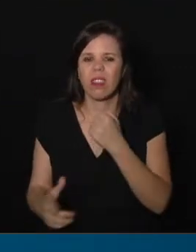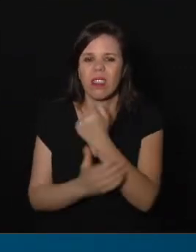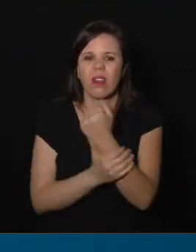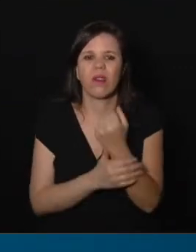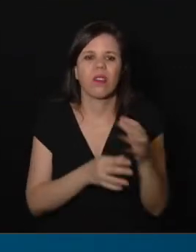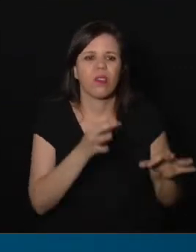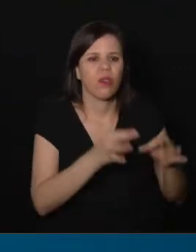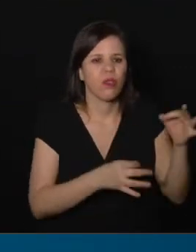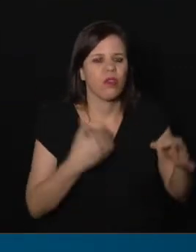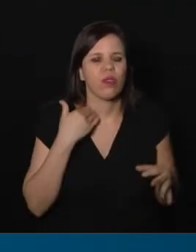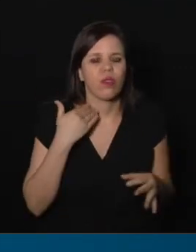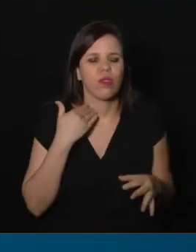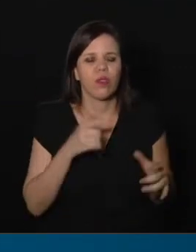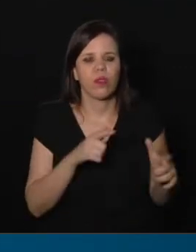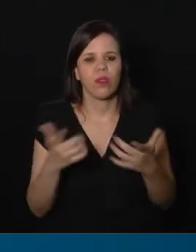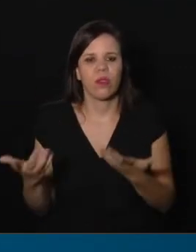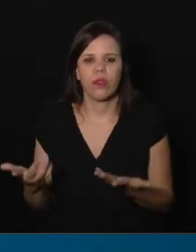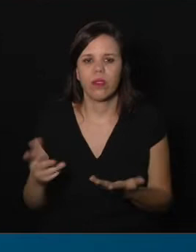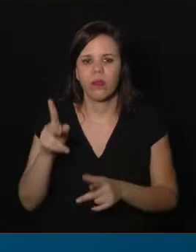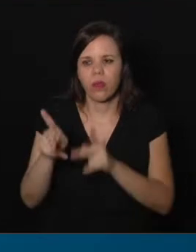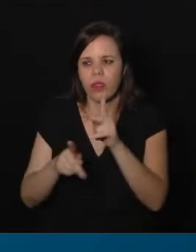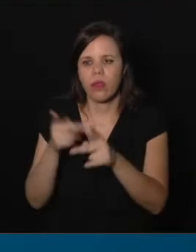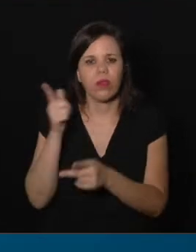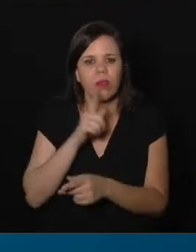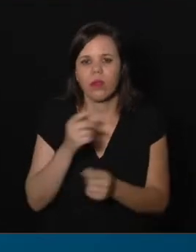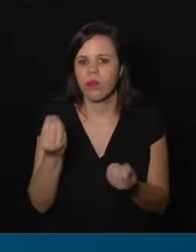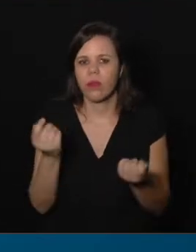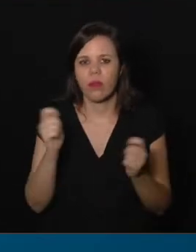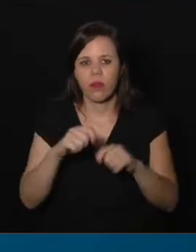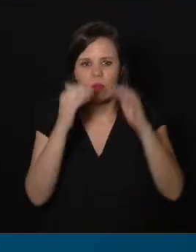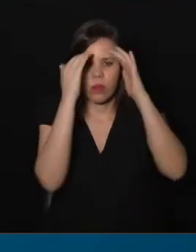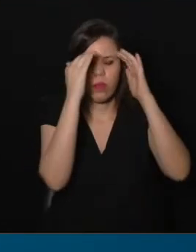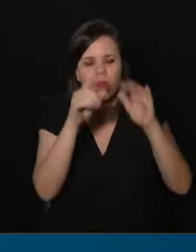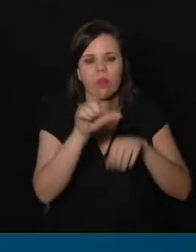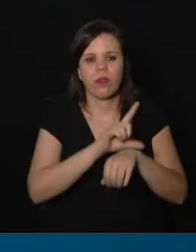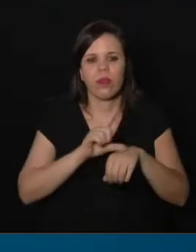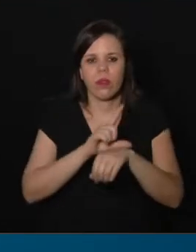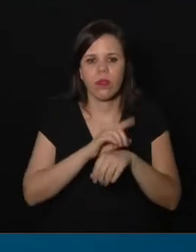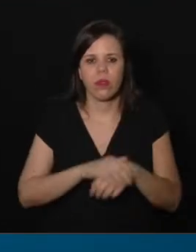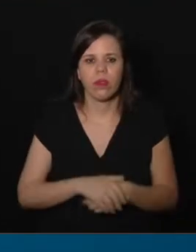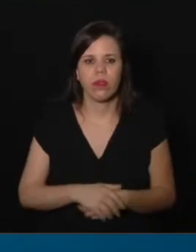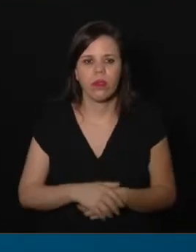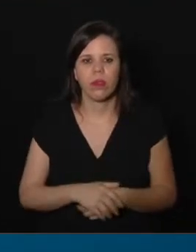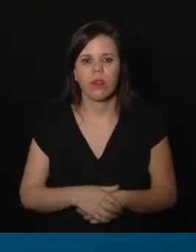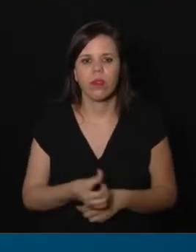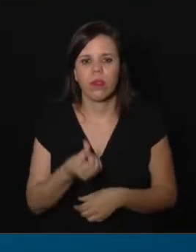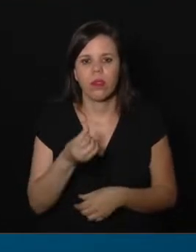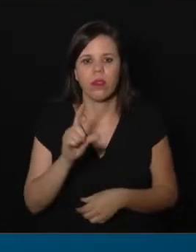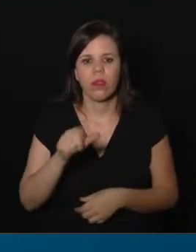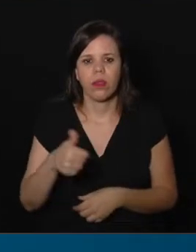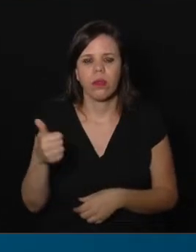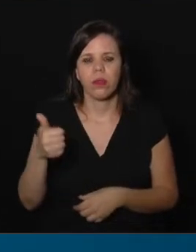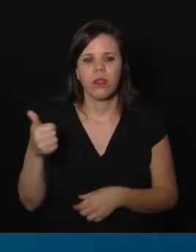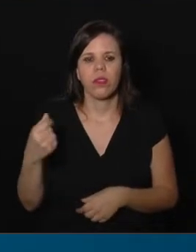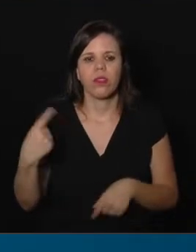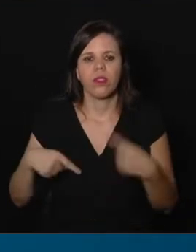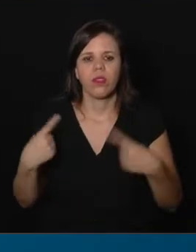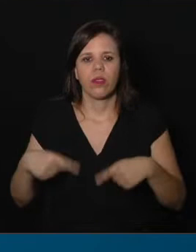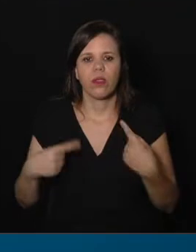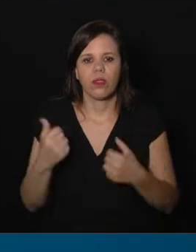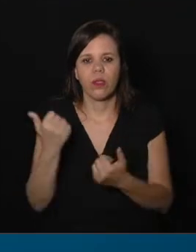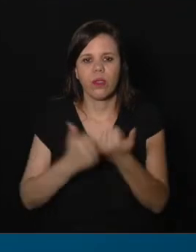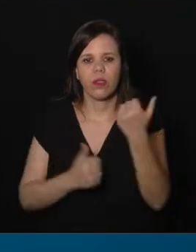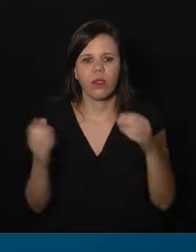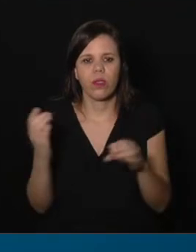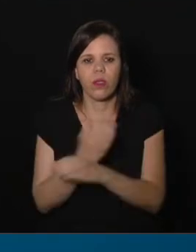aos bancos, pois estes não possuem condições de cumprir a legislação. O item 6 é a primeira discussão do substitutivo